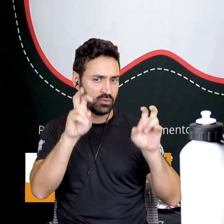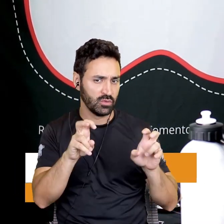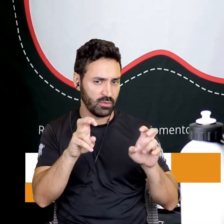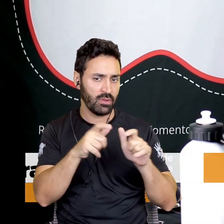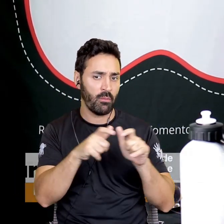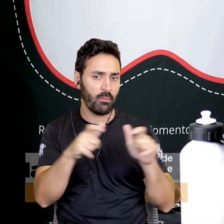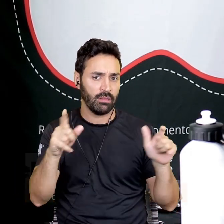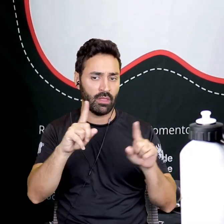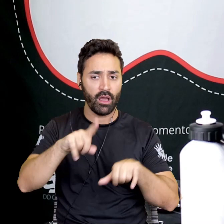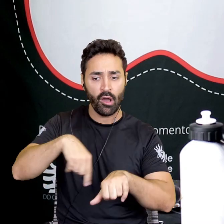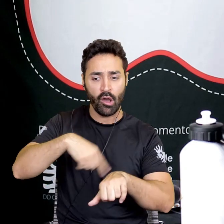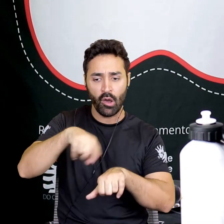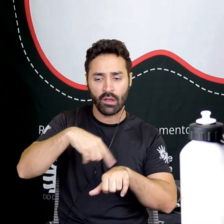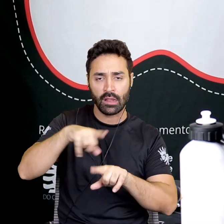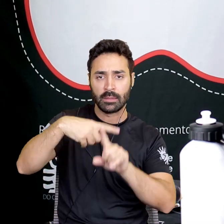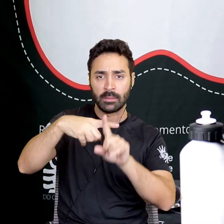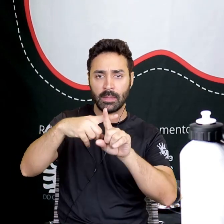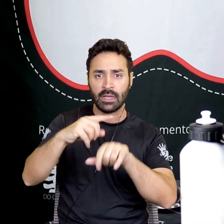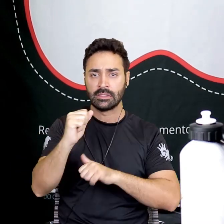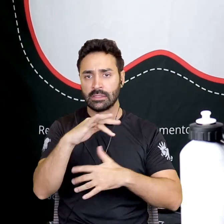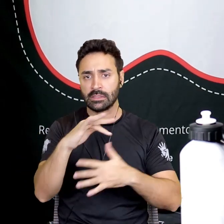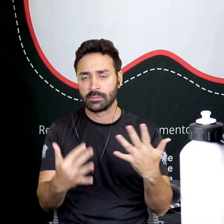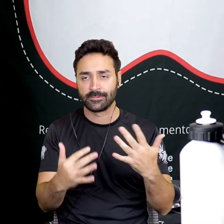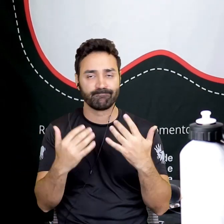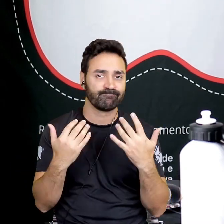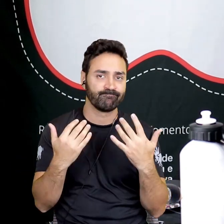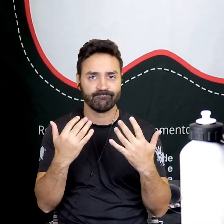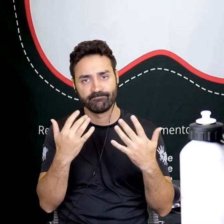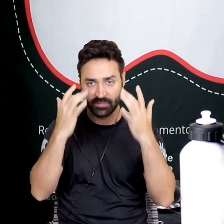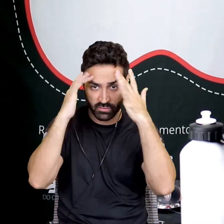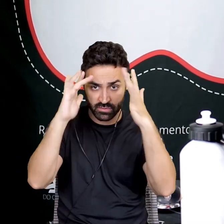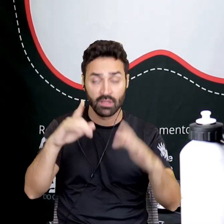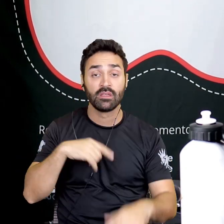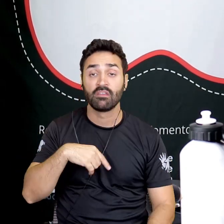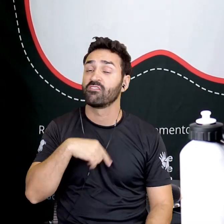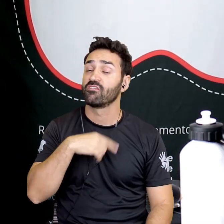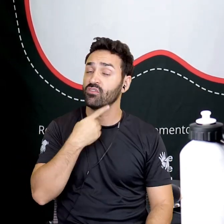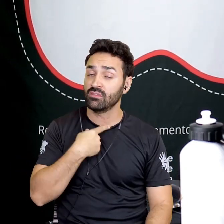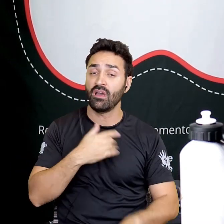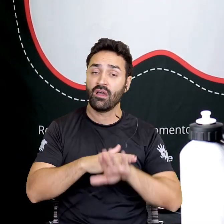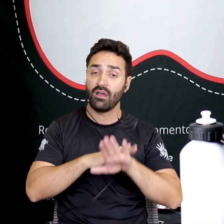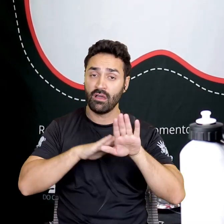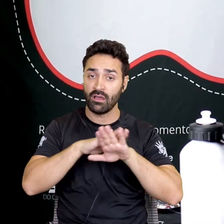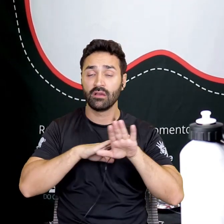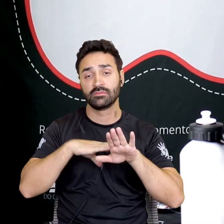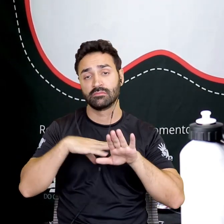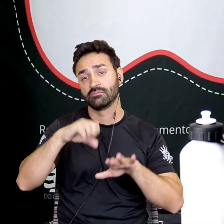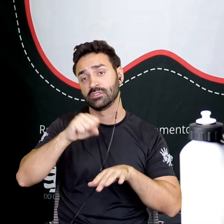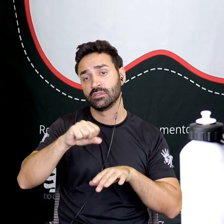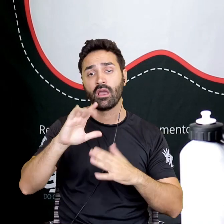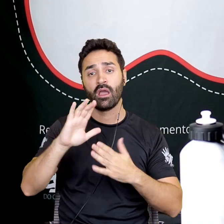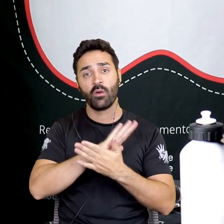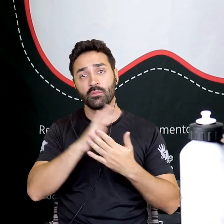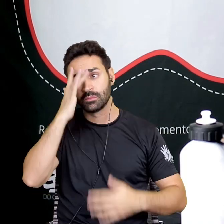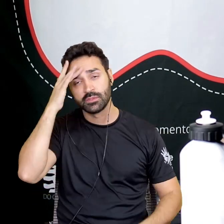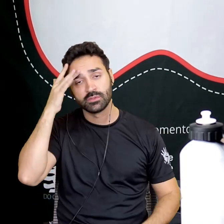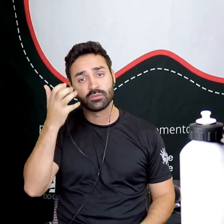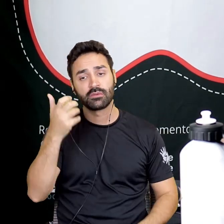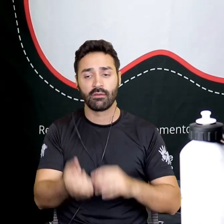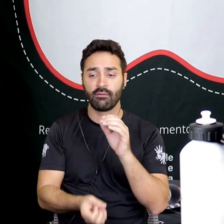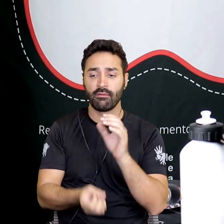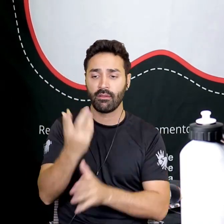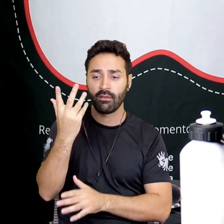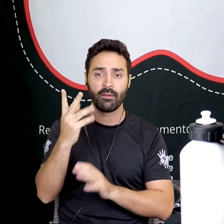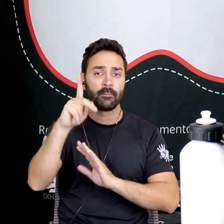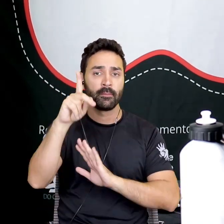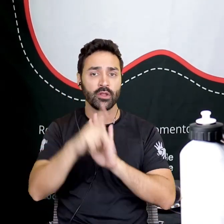da carga horária que já existe hoje. Existem intenções e projetos, assim, vontades de pessoas criarem projetos para, por